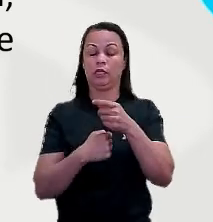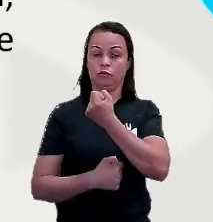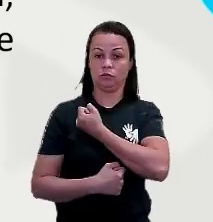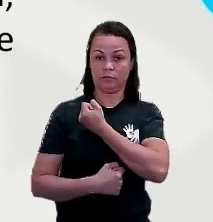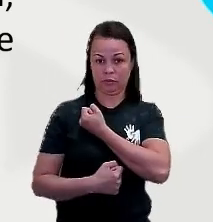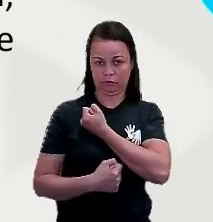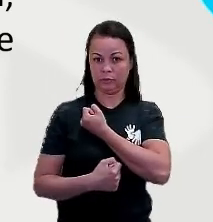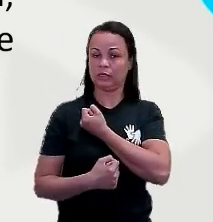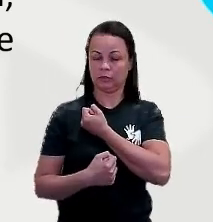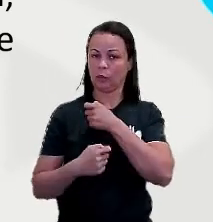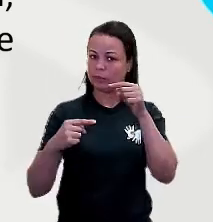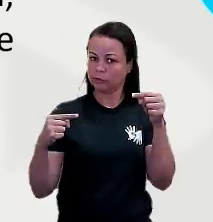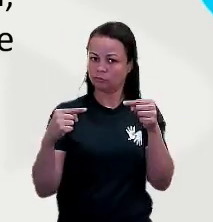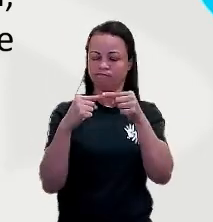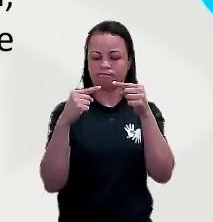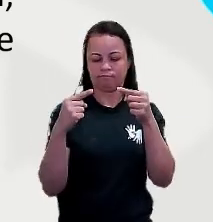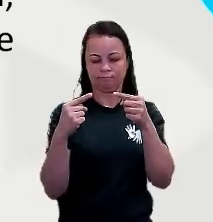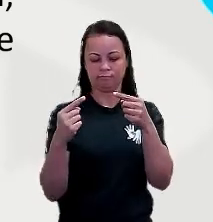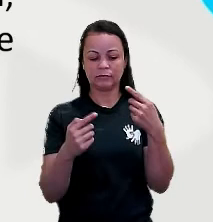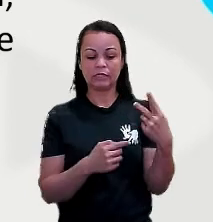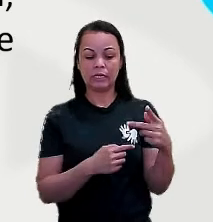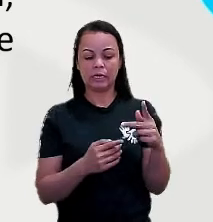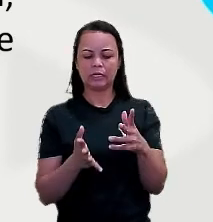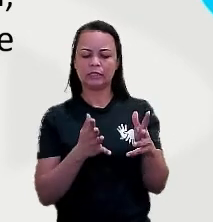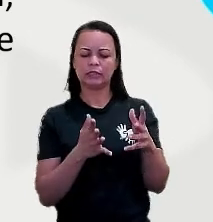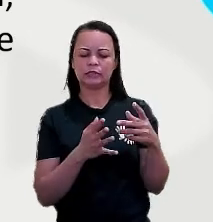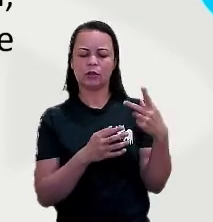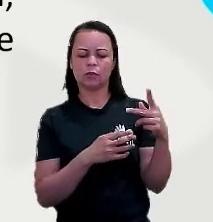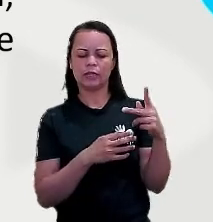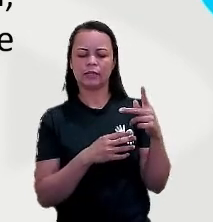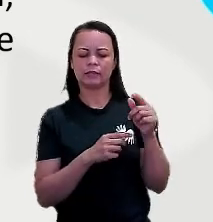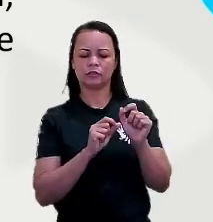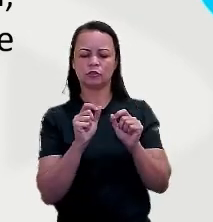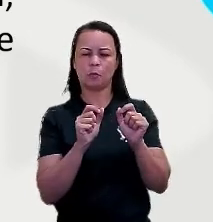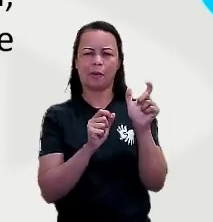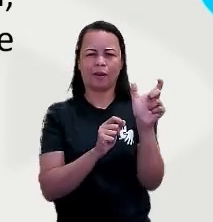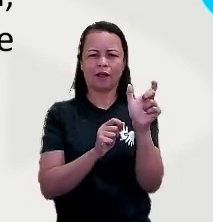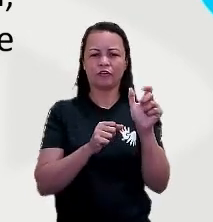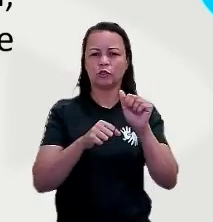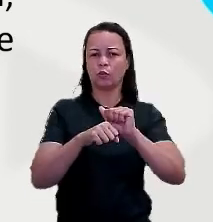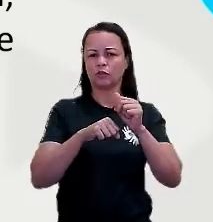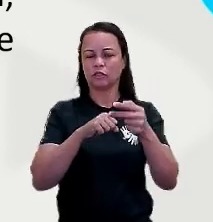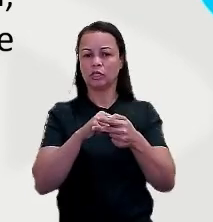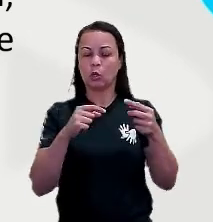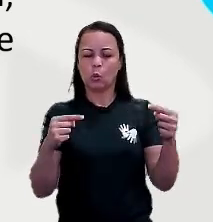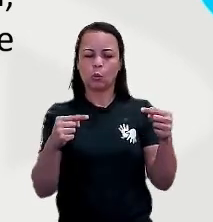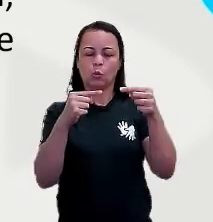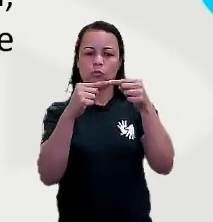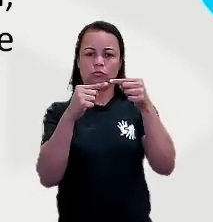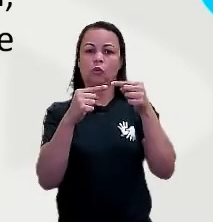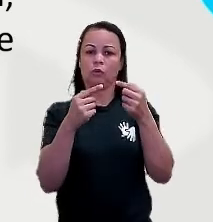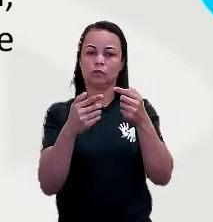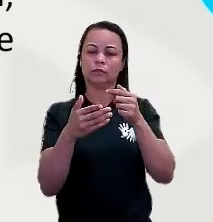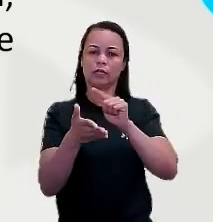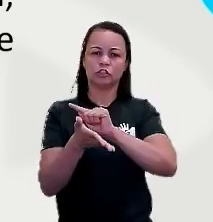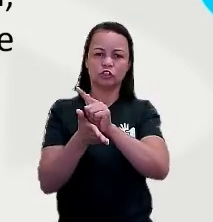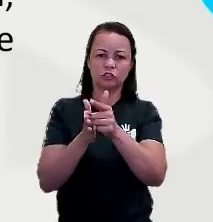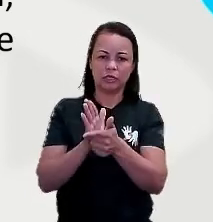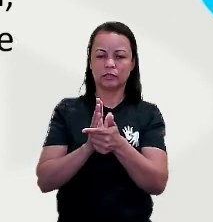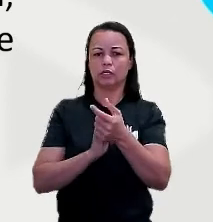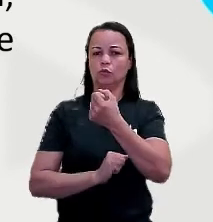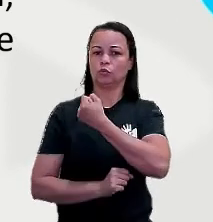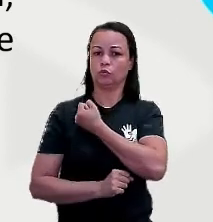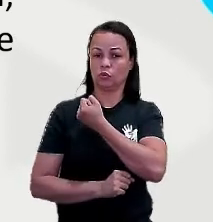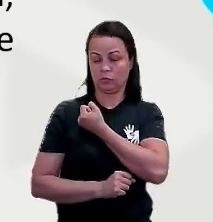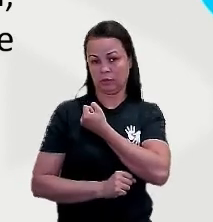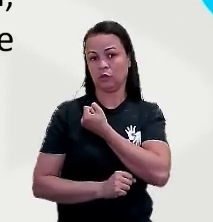palavras adjetivas, como artigo, numeral, o pronome adjetivo, eles concordam em gênero e